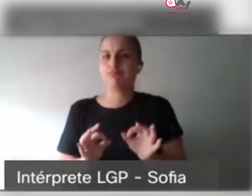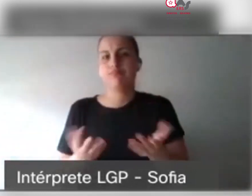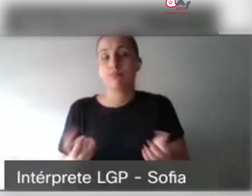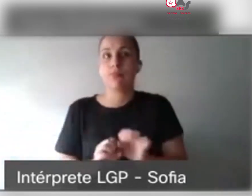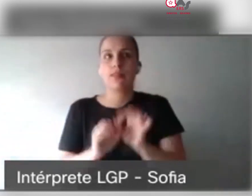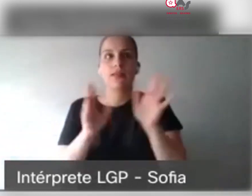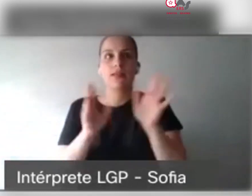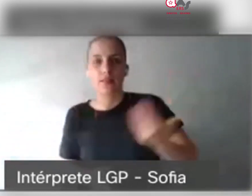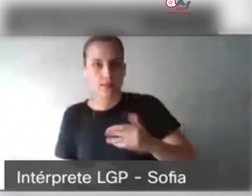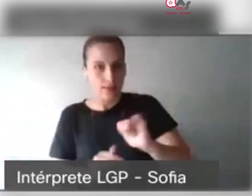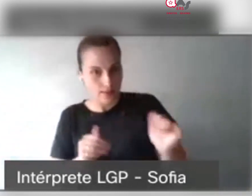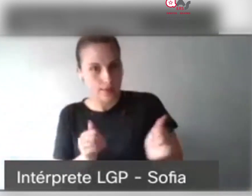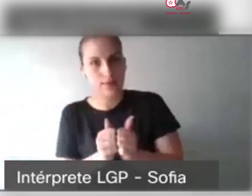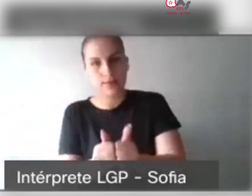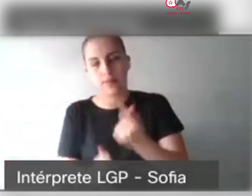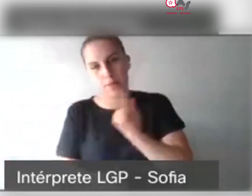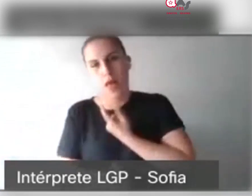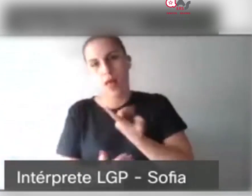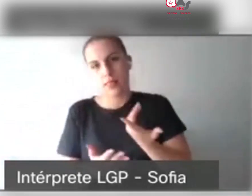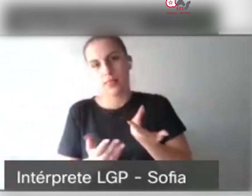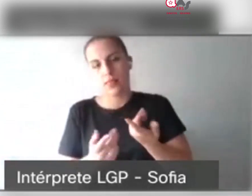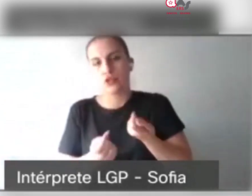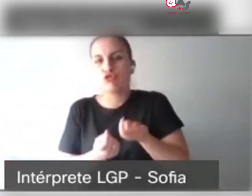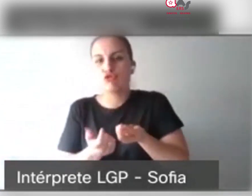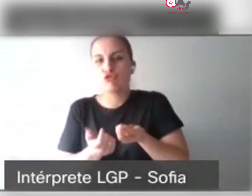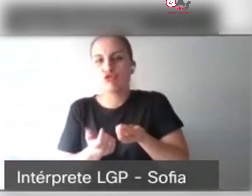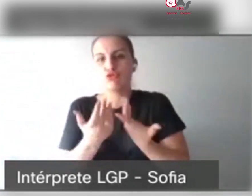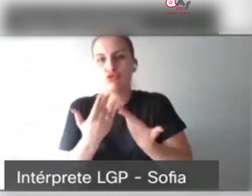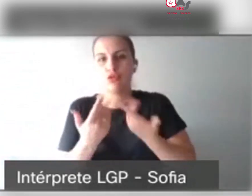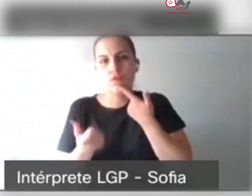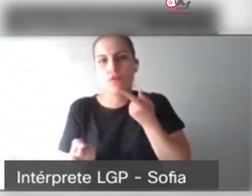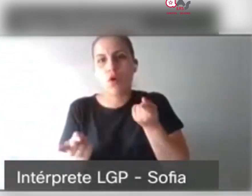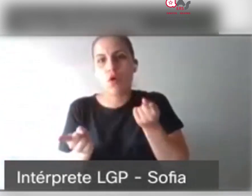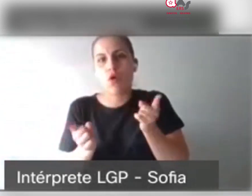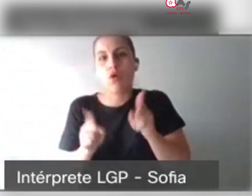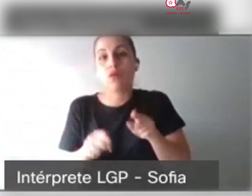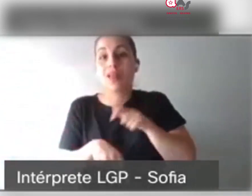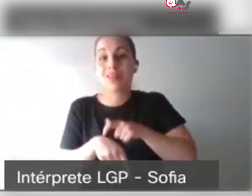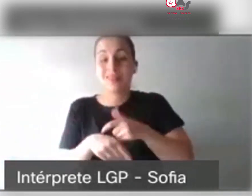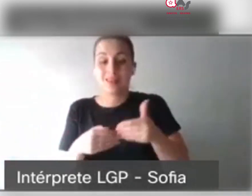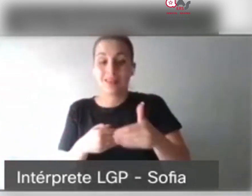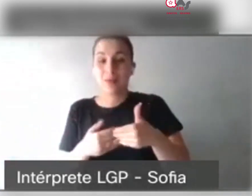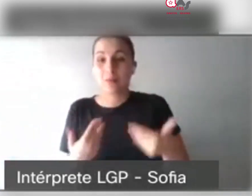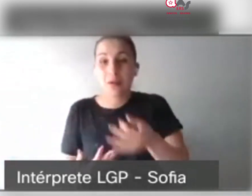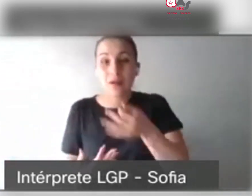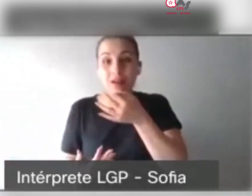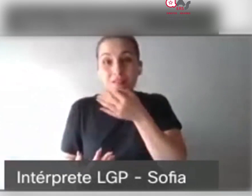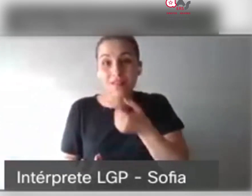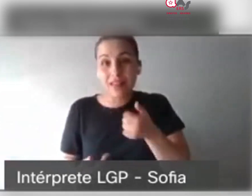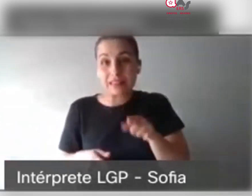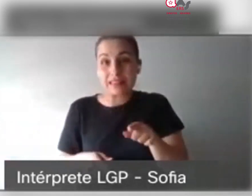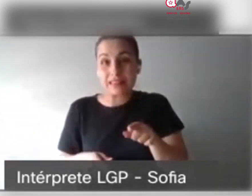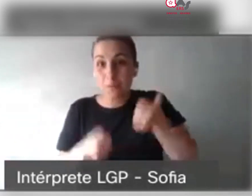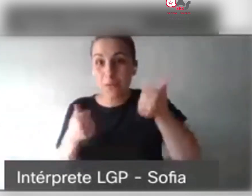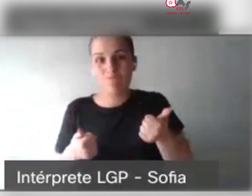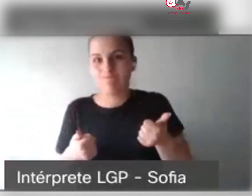direito ao acompanhamento tem que ser reposto progressivamente. Não é a melhor altura para falarmos sobre isso, porque infelizmente